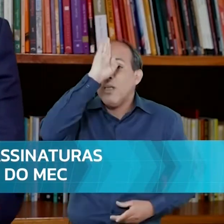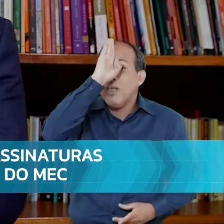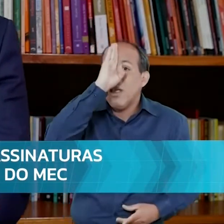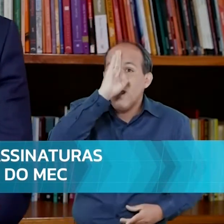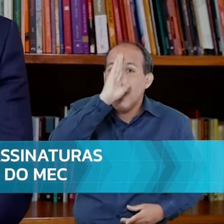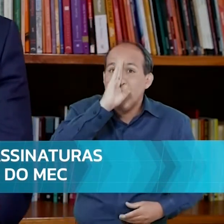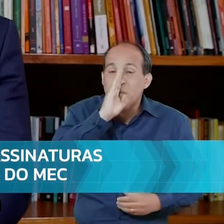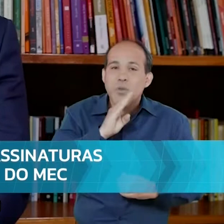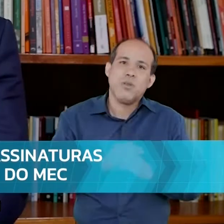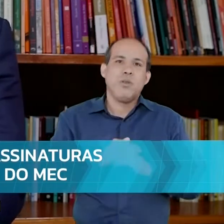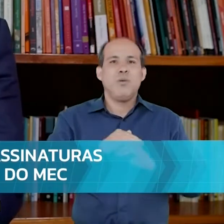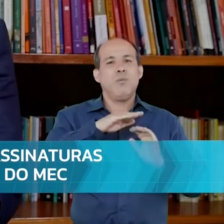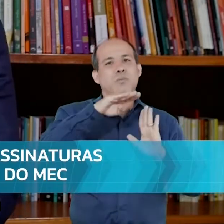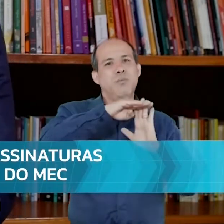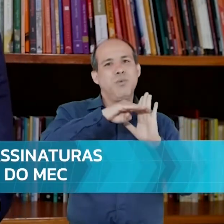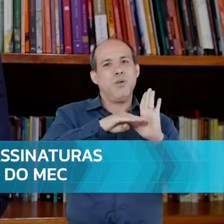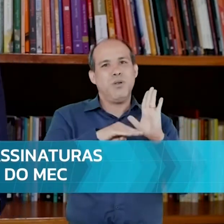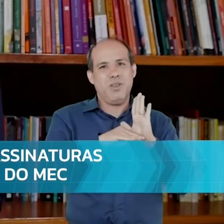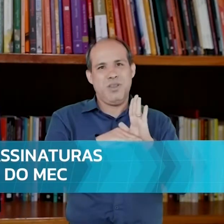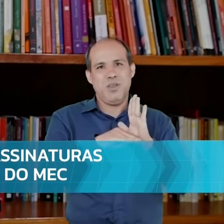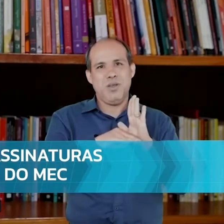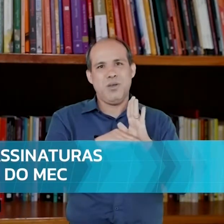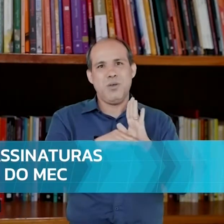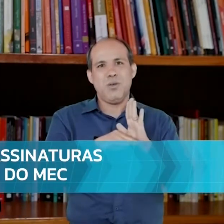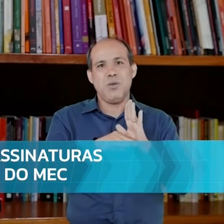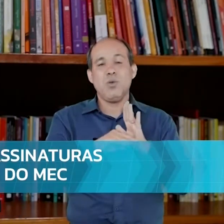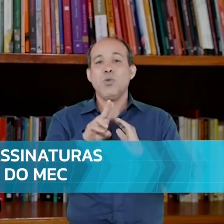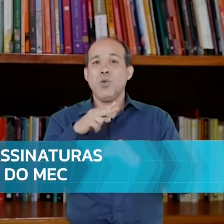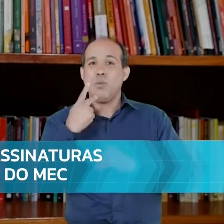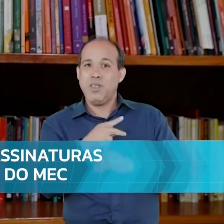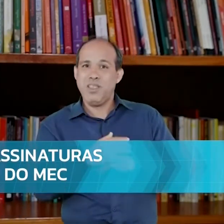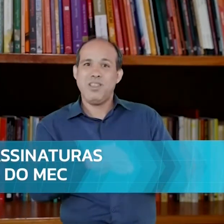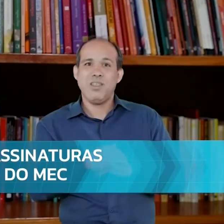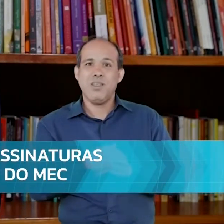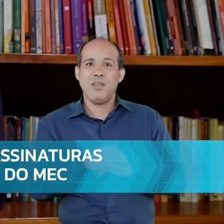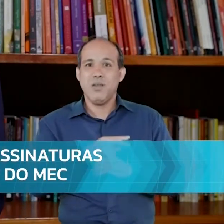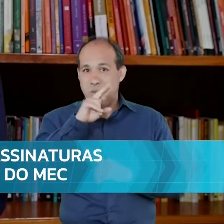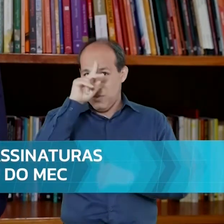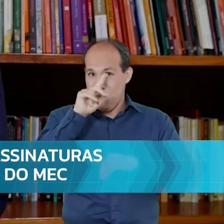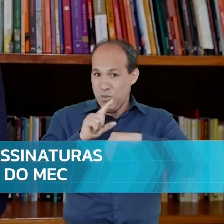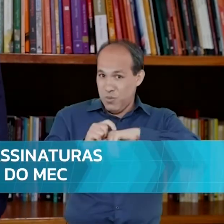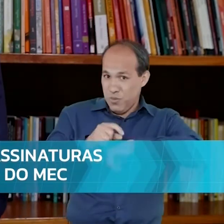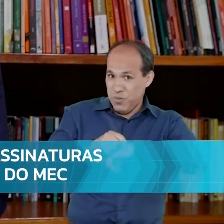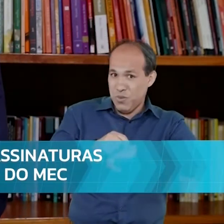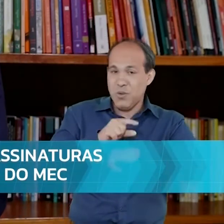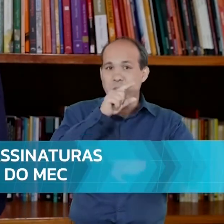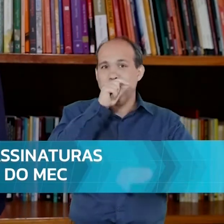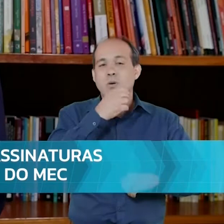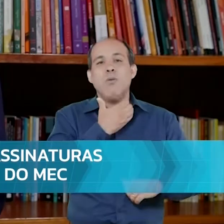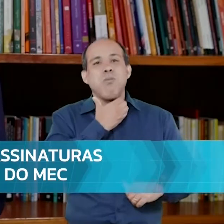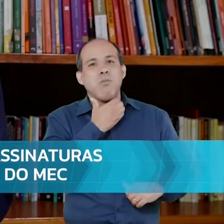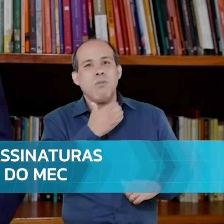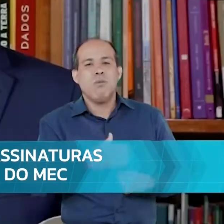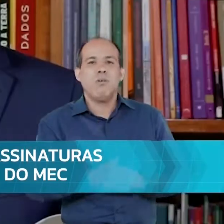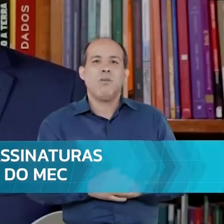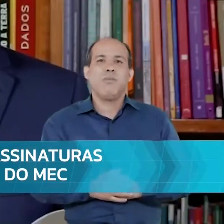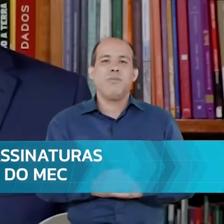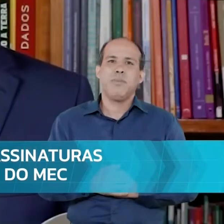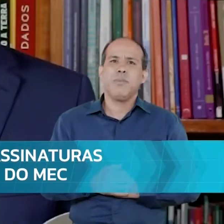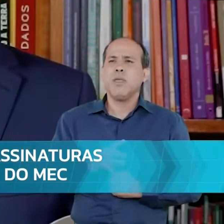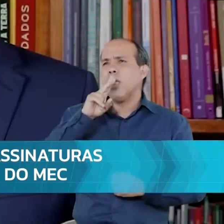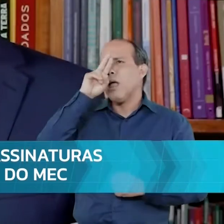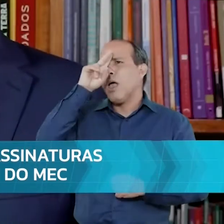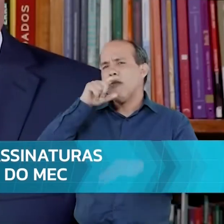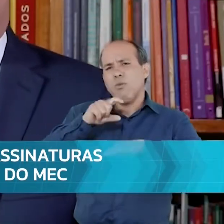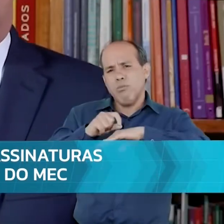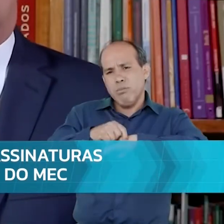Nacional de Desenvolvimento da Educação, órgão ligado ao Ministério da Educação. A investigação envolve um áudio no